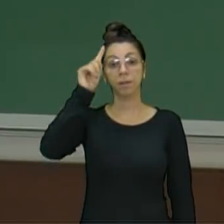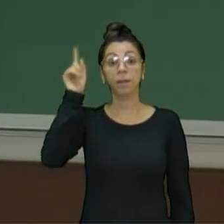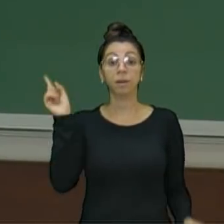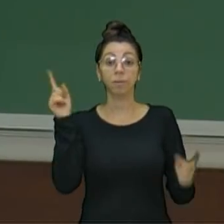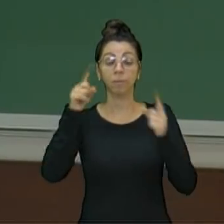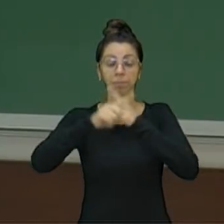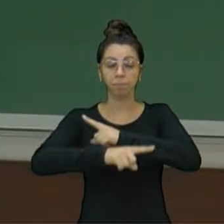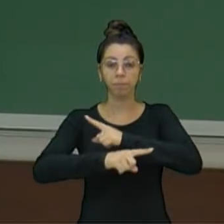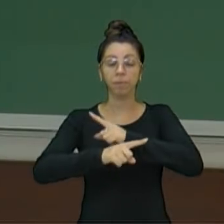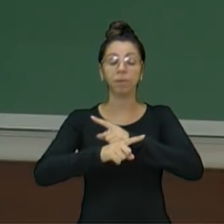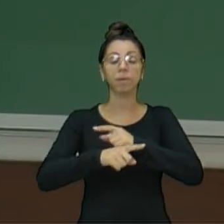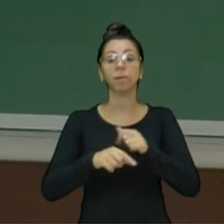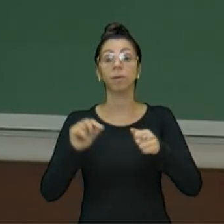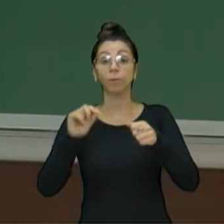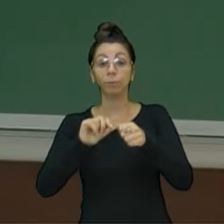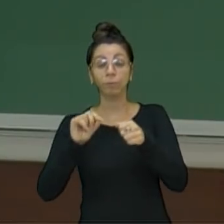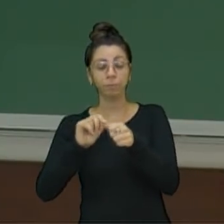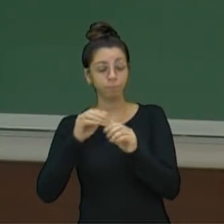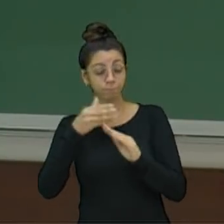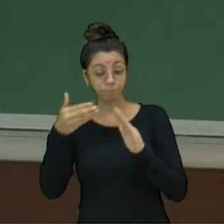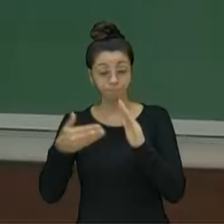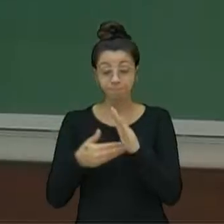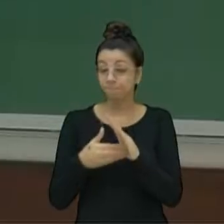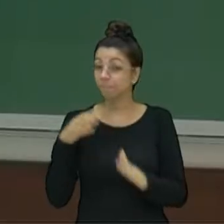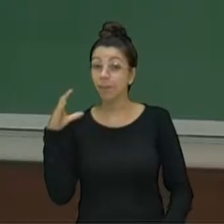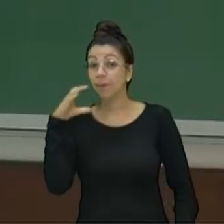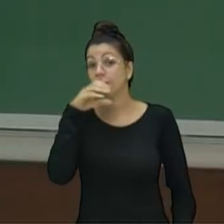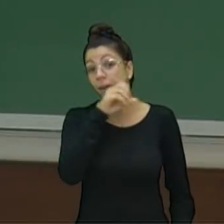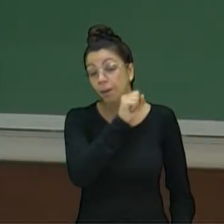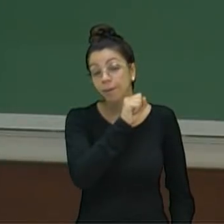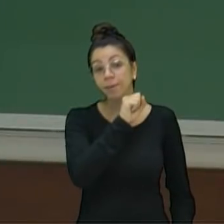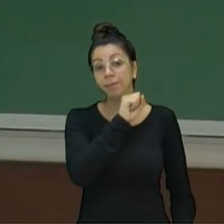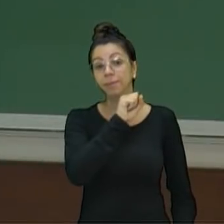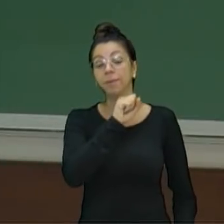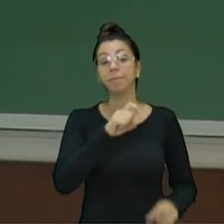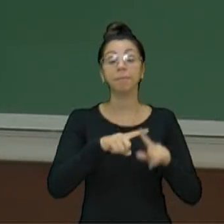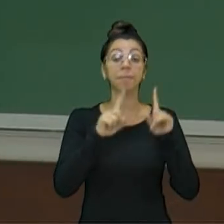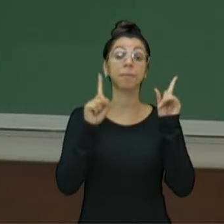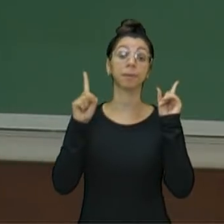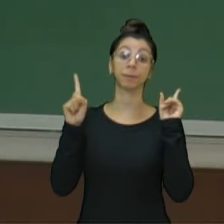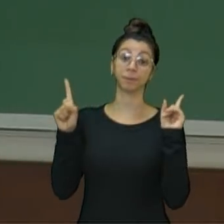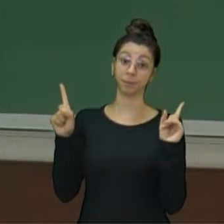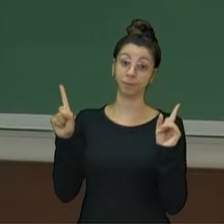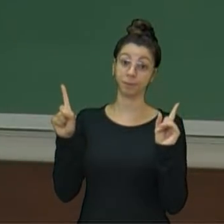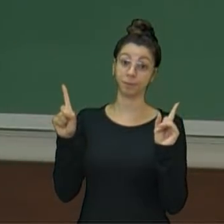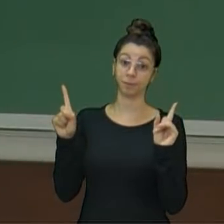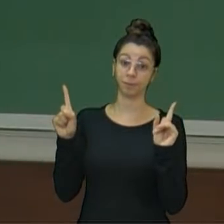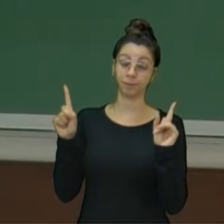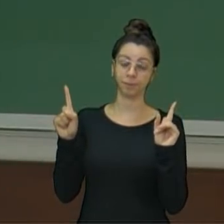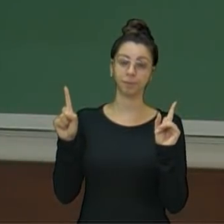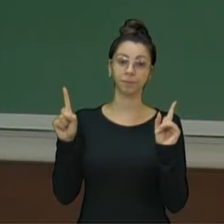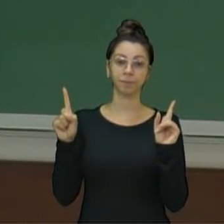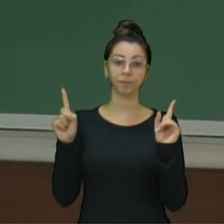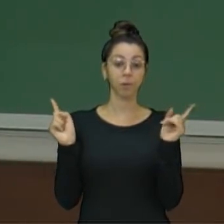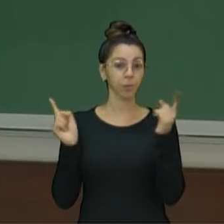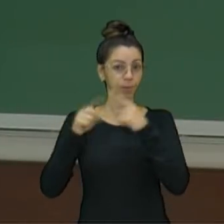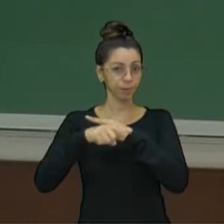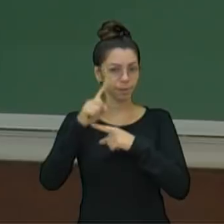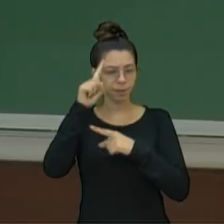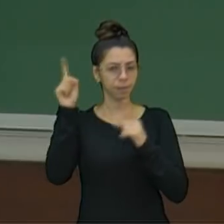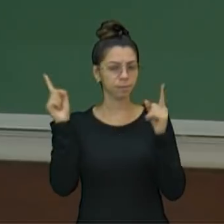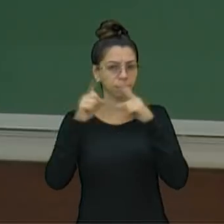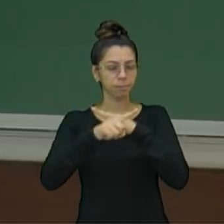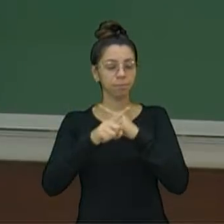né? Eu fiz tudo o mais rápido que eu pude e eficiente, mas, olha aí, vem a ideia oposta.